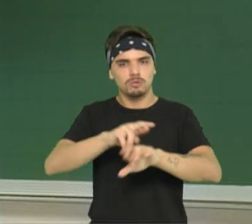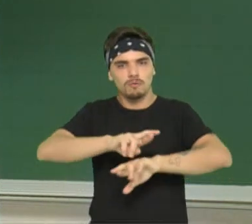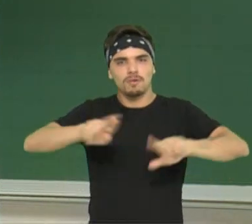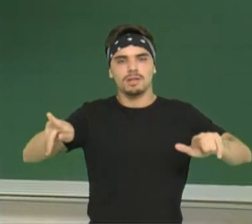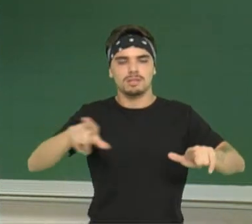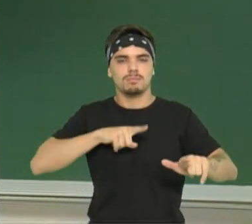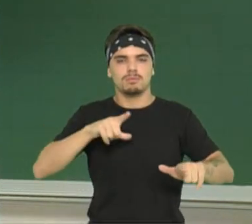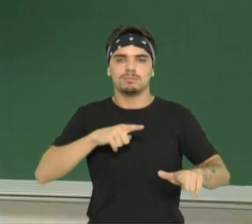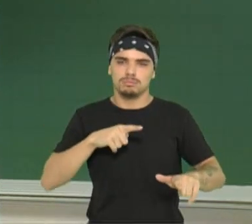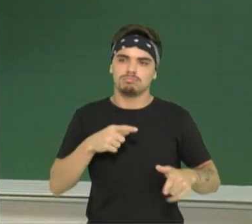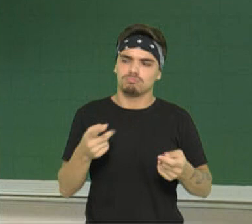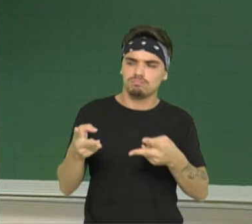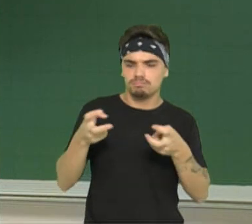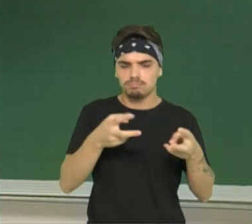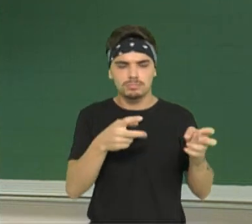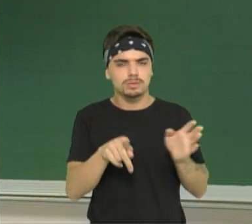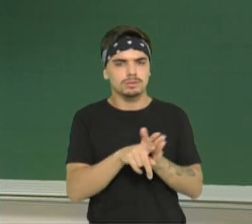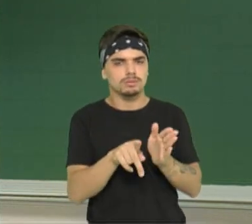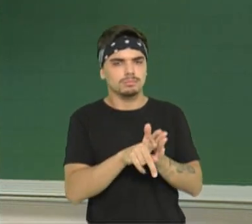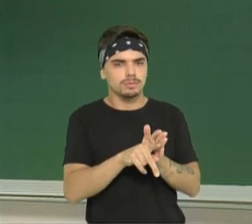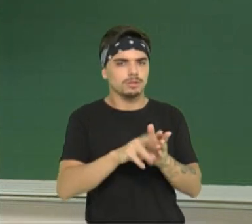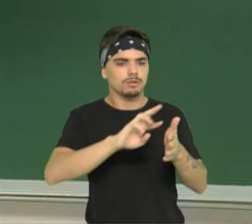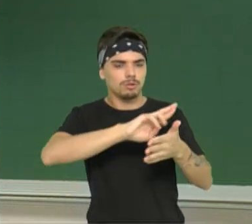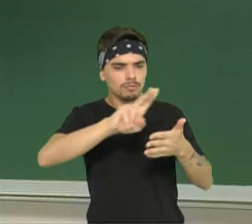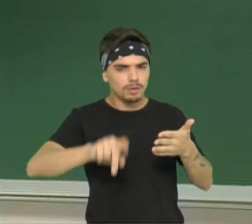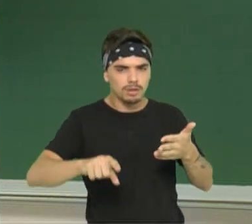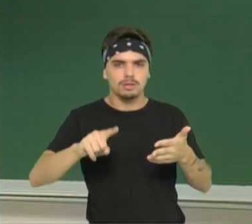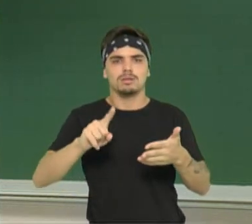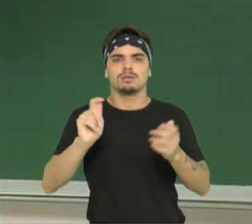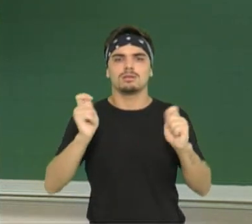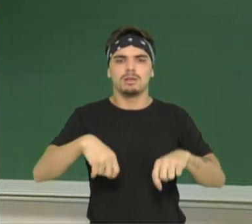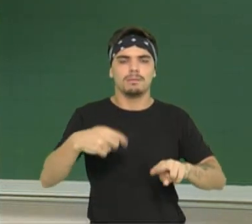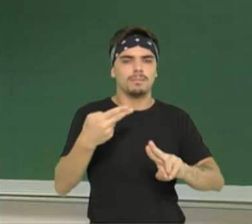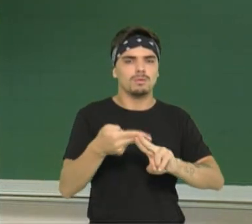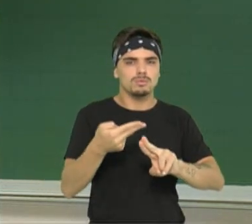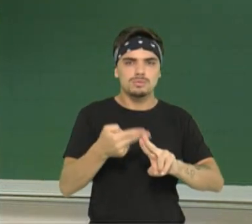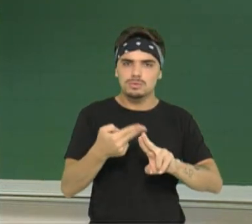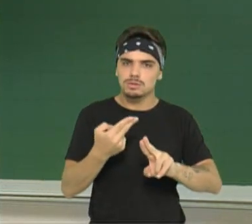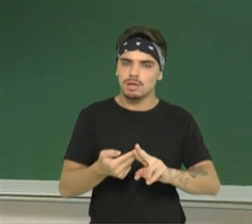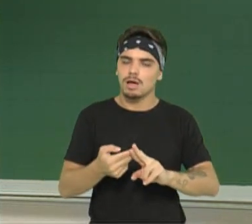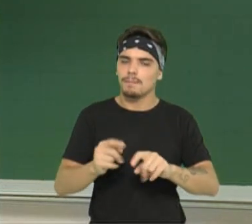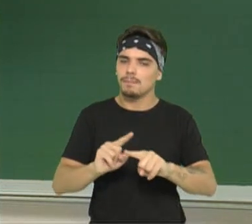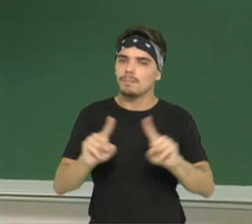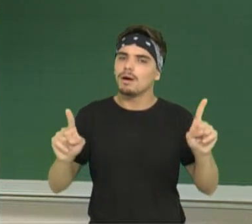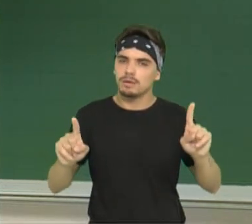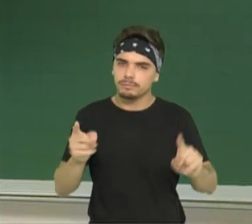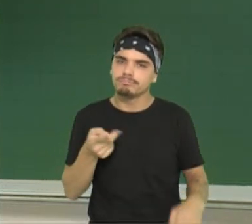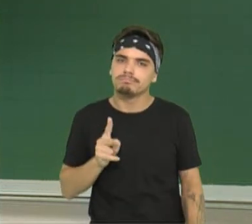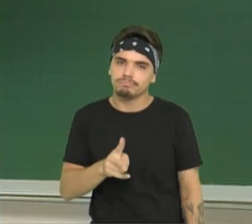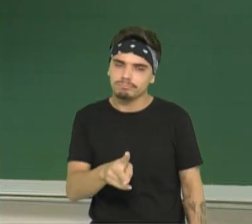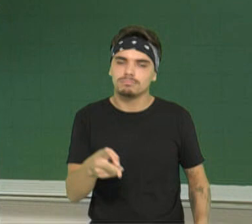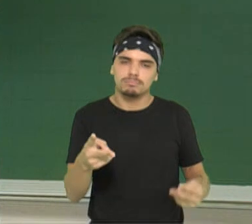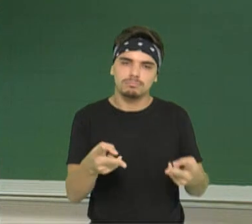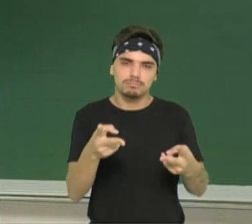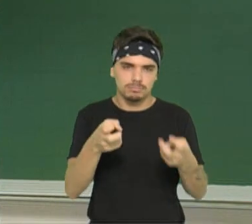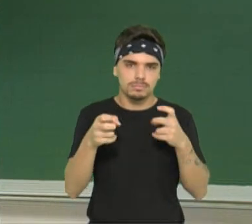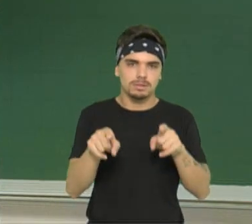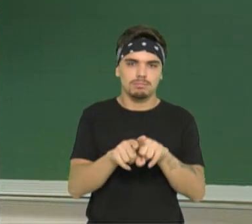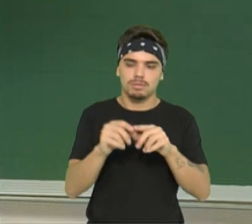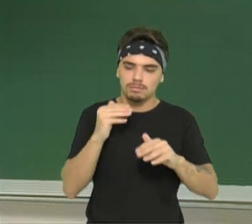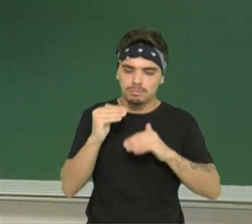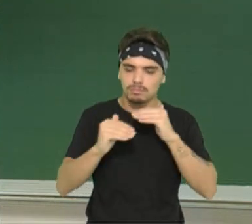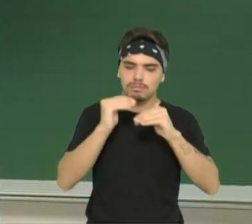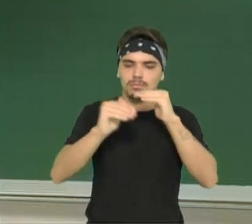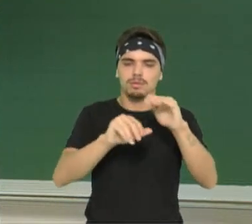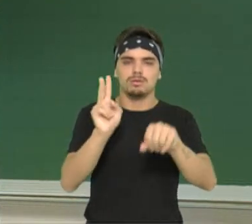diferentes concepções, das diferentes formas que nós precisamos utilizá-lo, mas ainda assim percebendo a